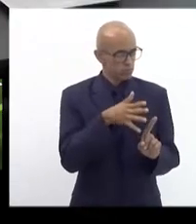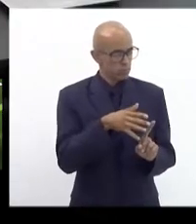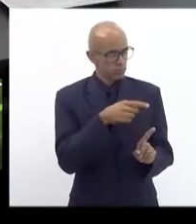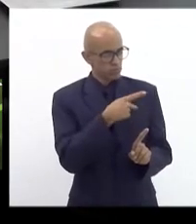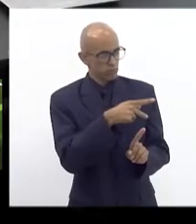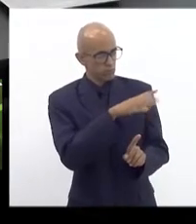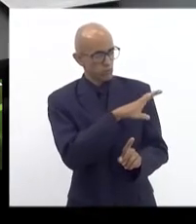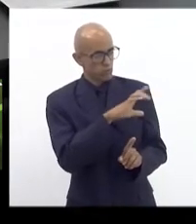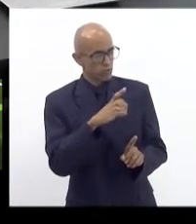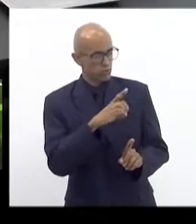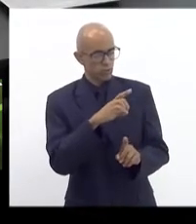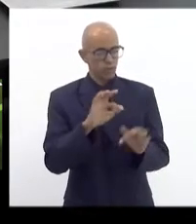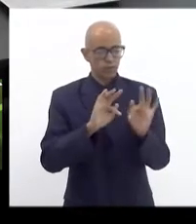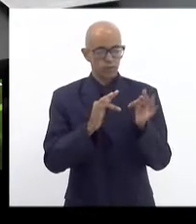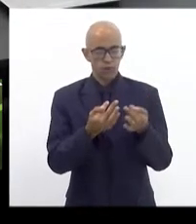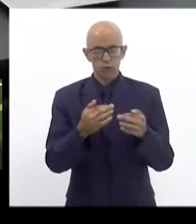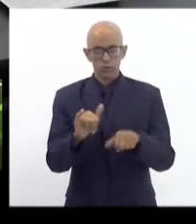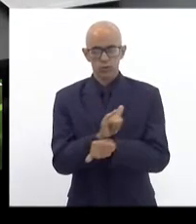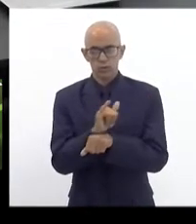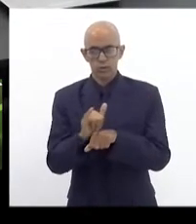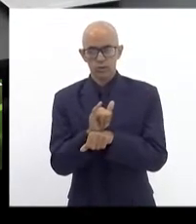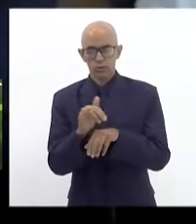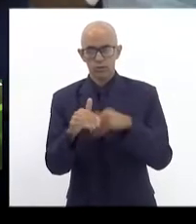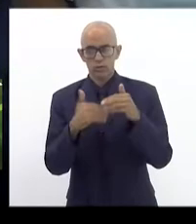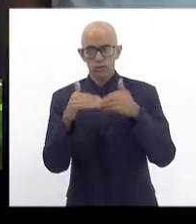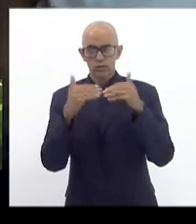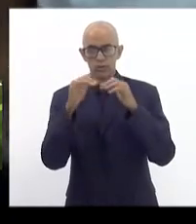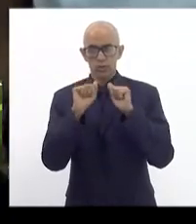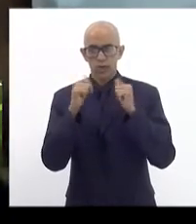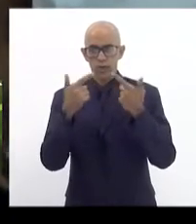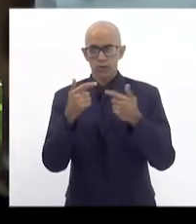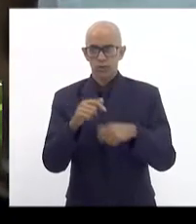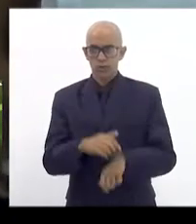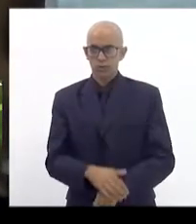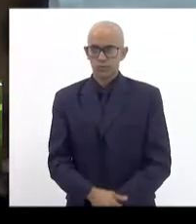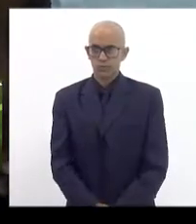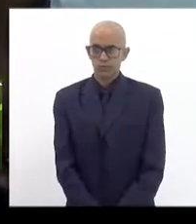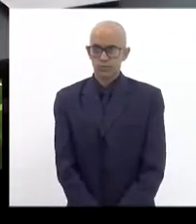de Desenvolvimento da Assembleia Legislativa.